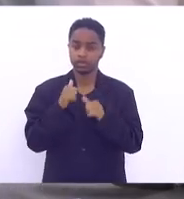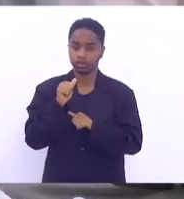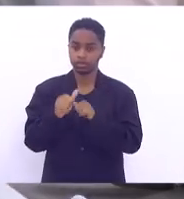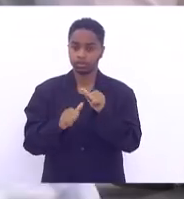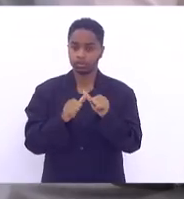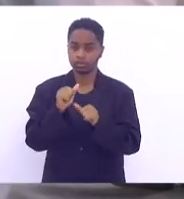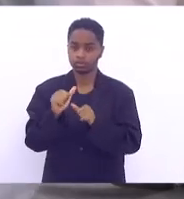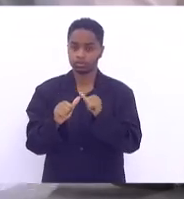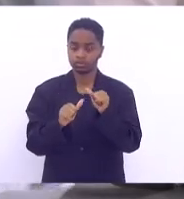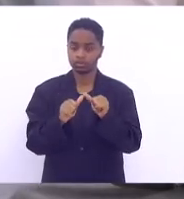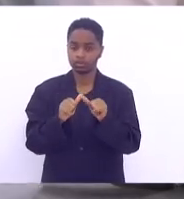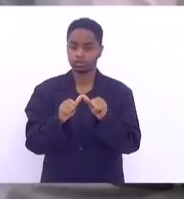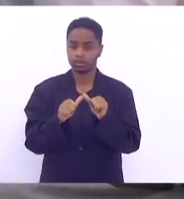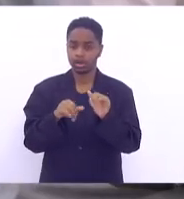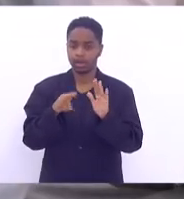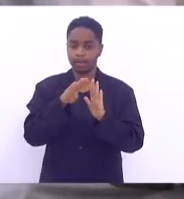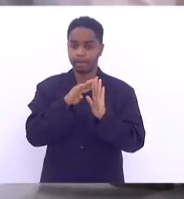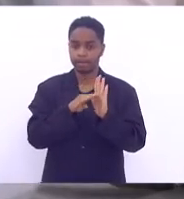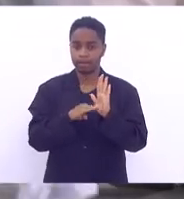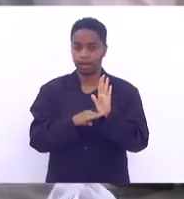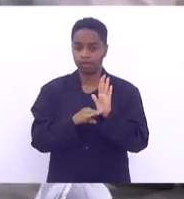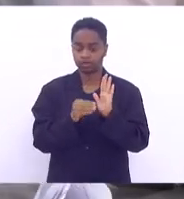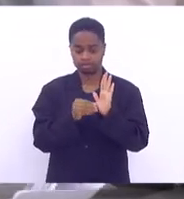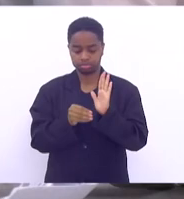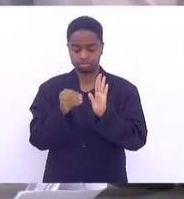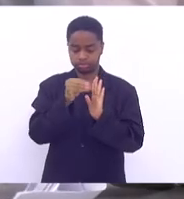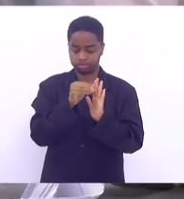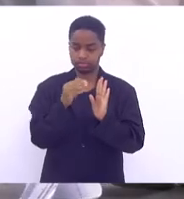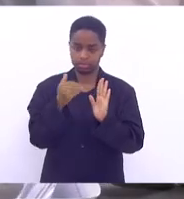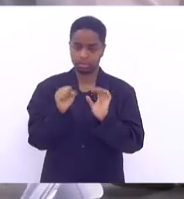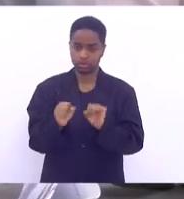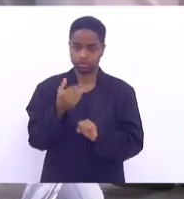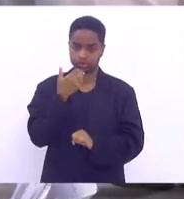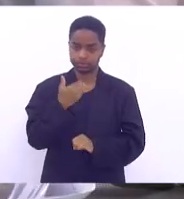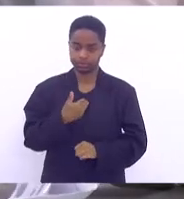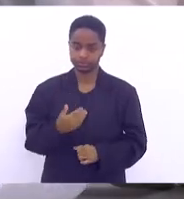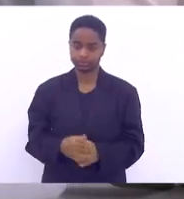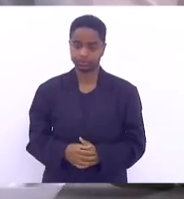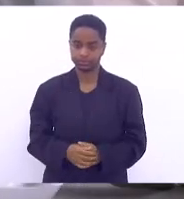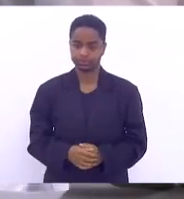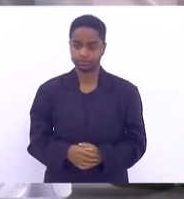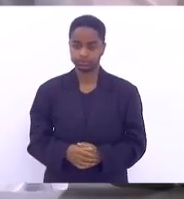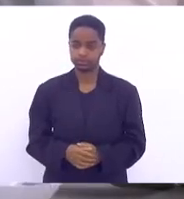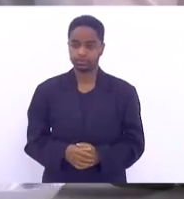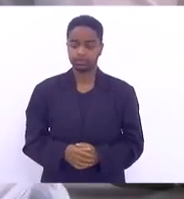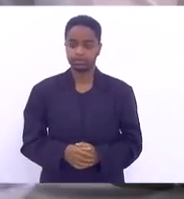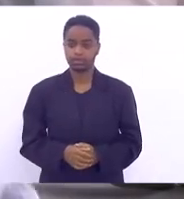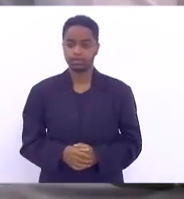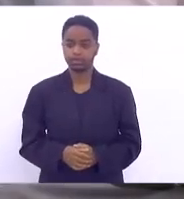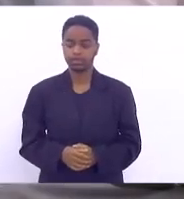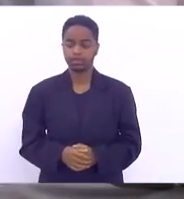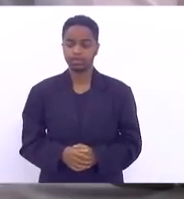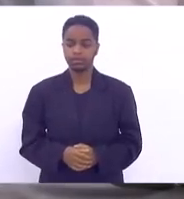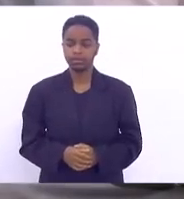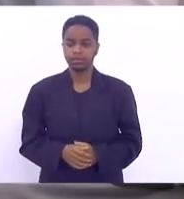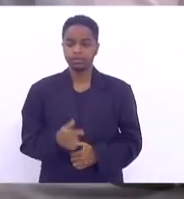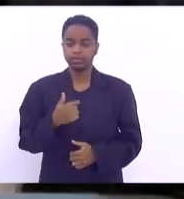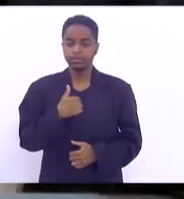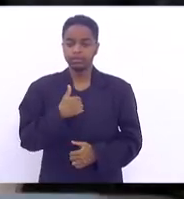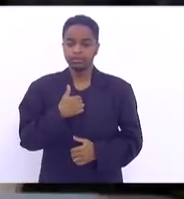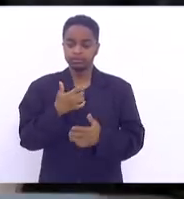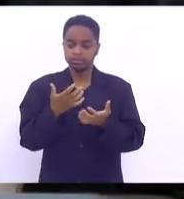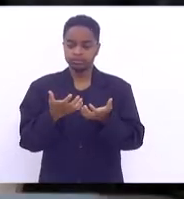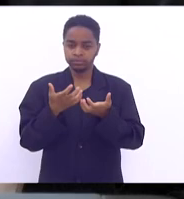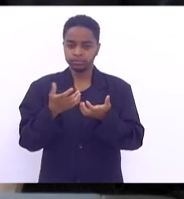alteração da ordem da pauta aí, a gente faz. Senhor presidente. Deputado Luiz Paulo, em discussão. Eu queria aqui, senhor